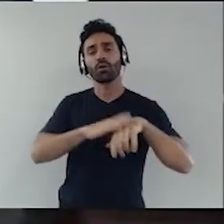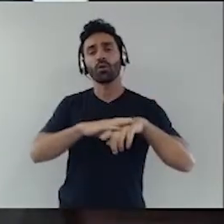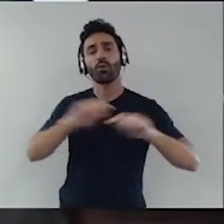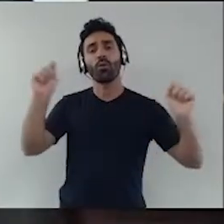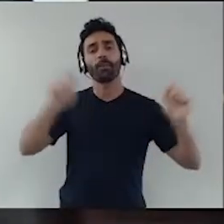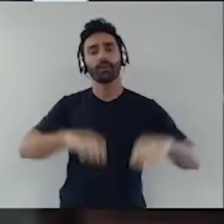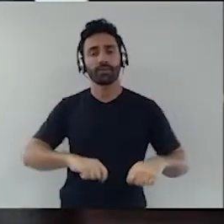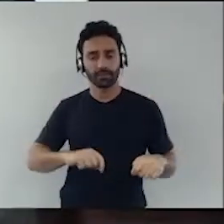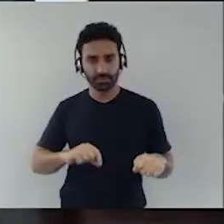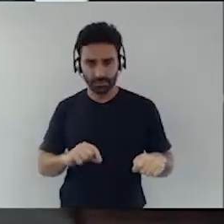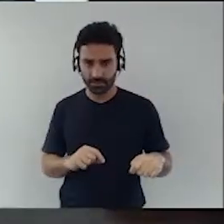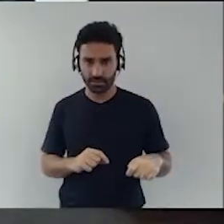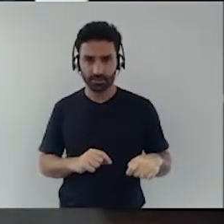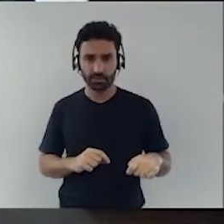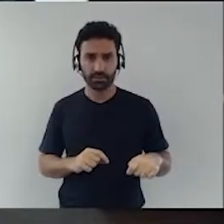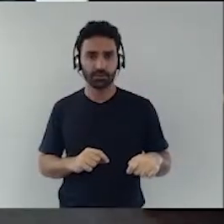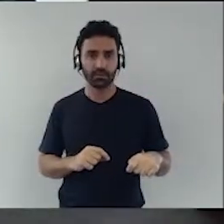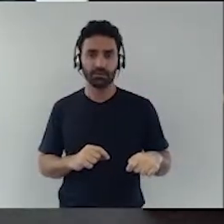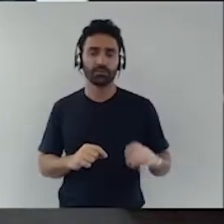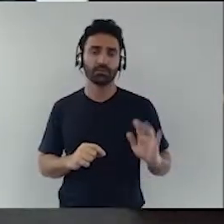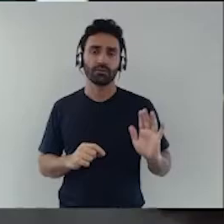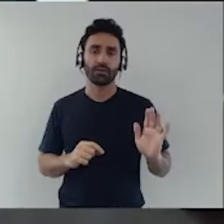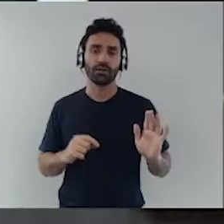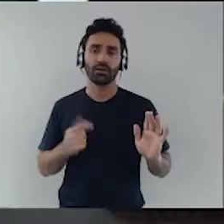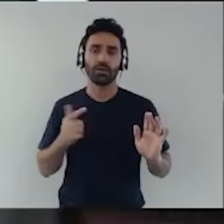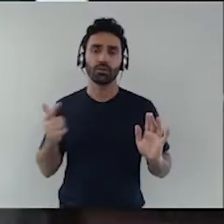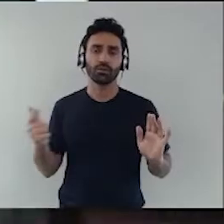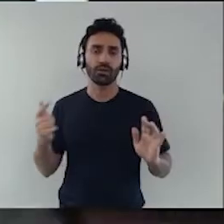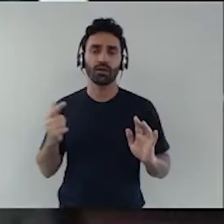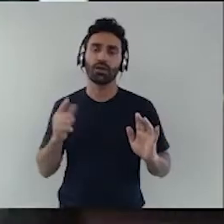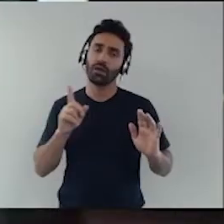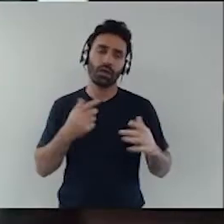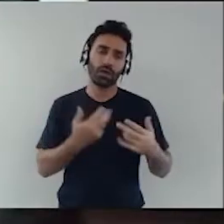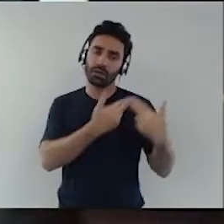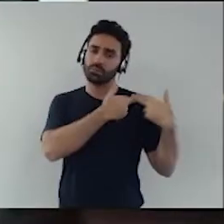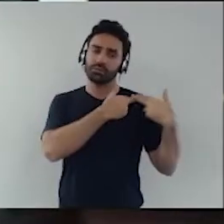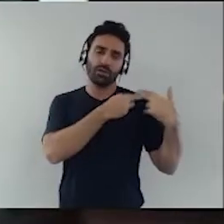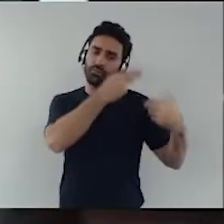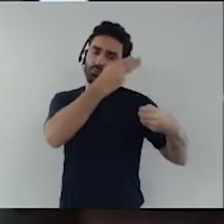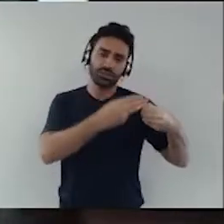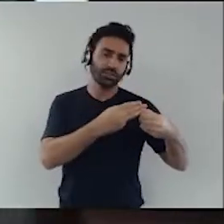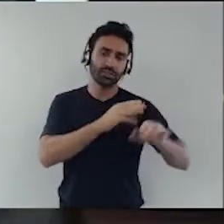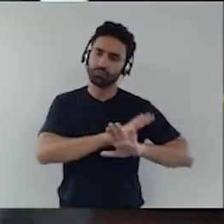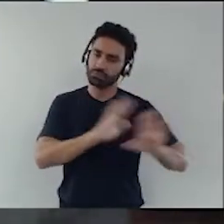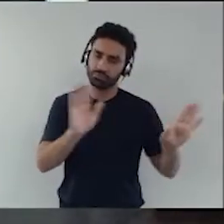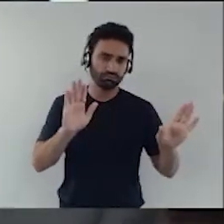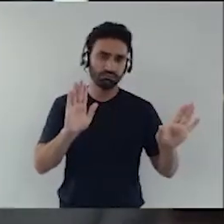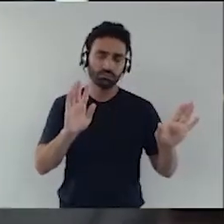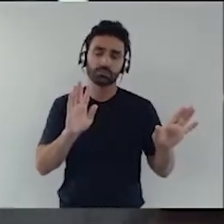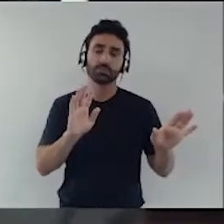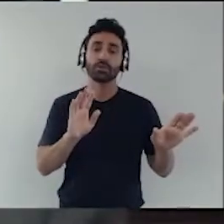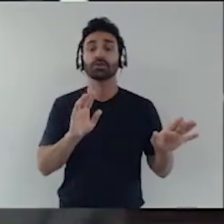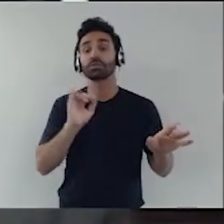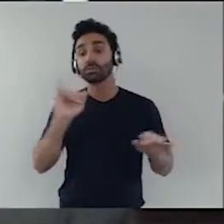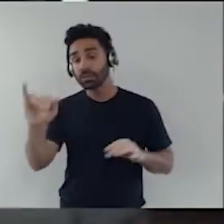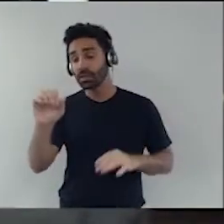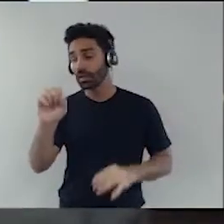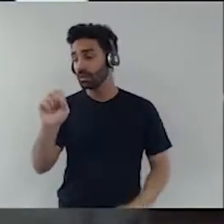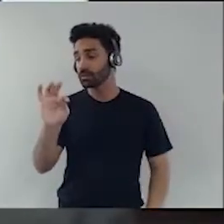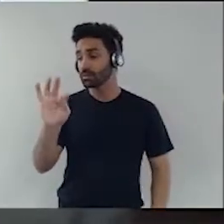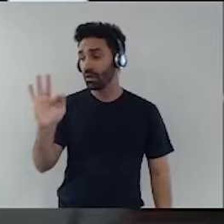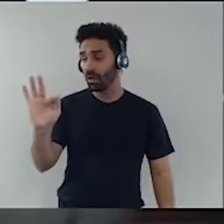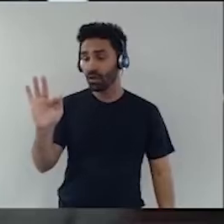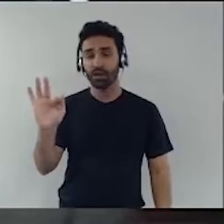lei, não tem nada de concorrente, não. Execução é município e ponto. Né? Se o Supremo quis